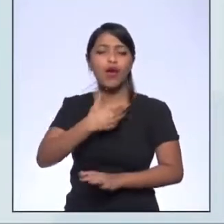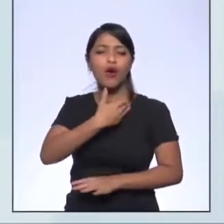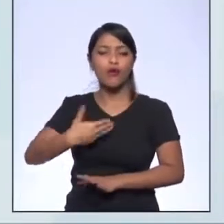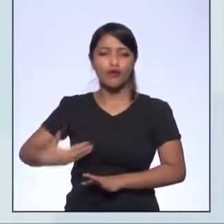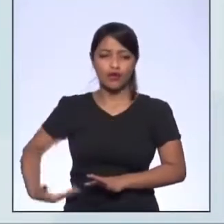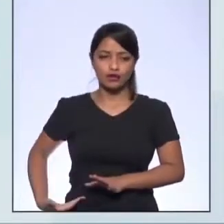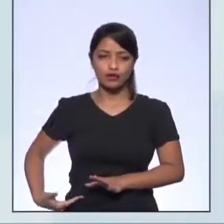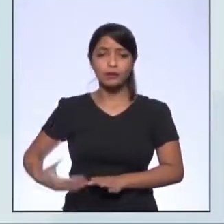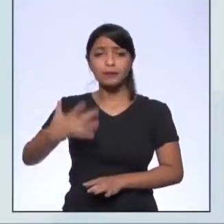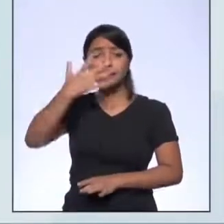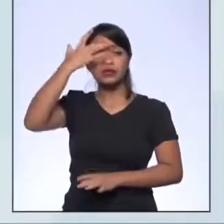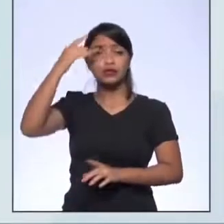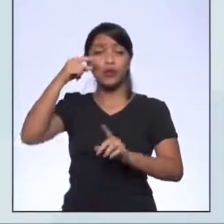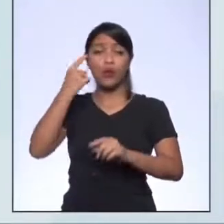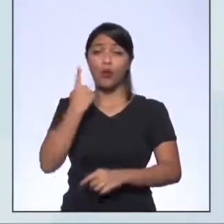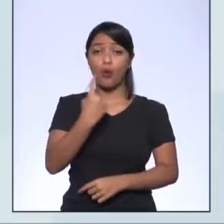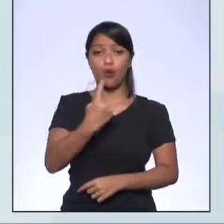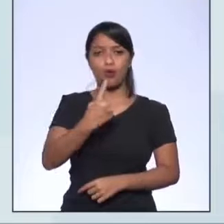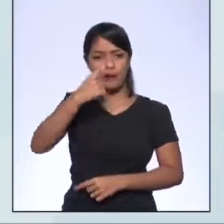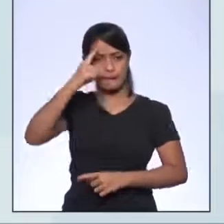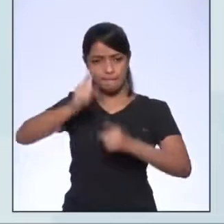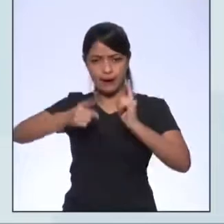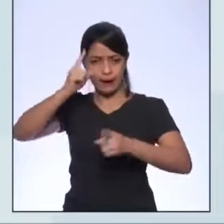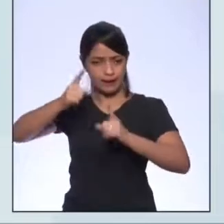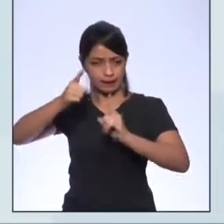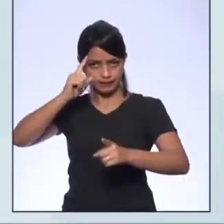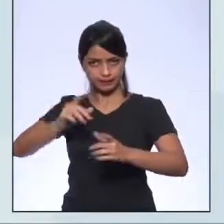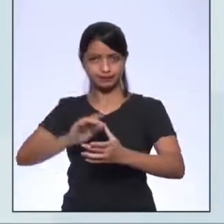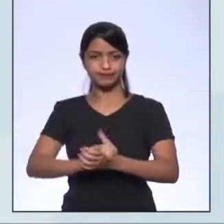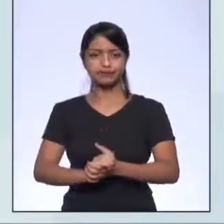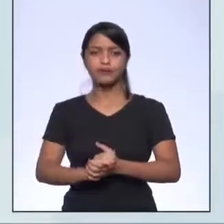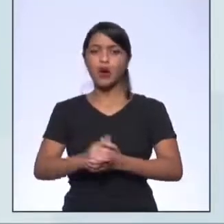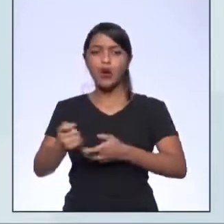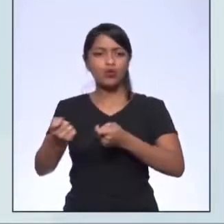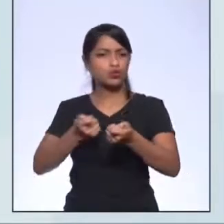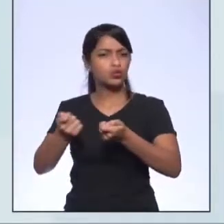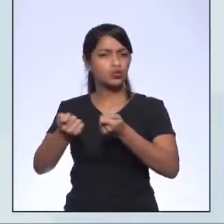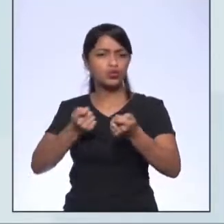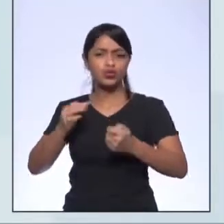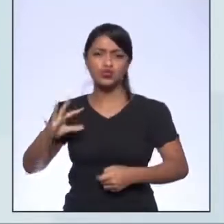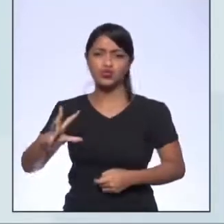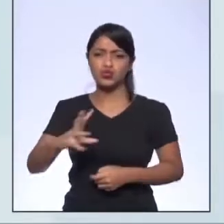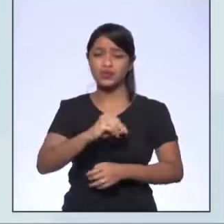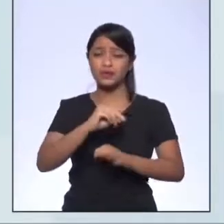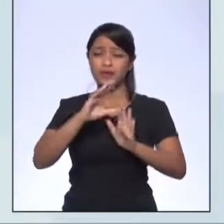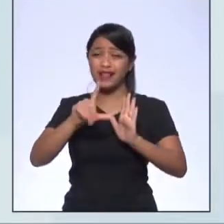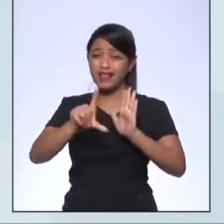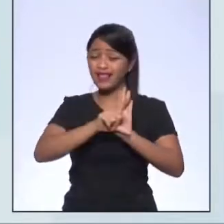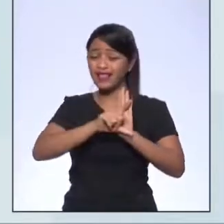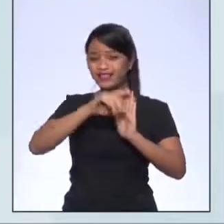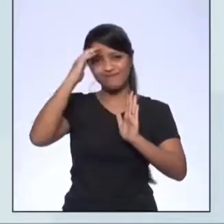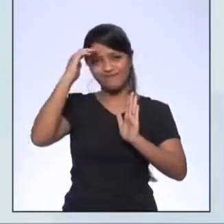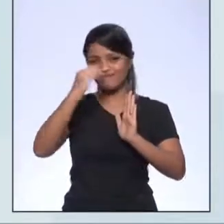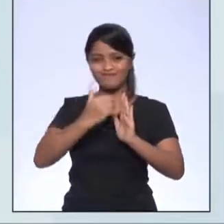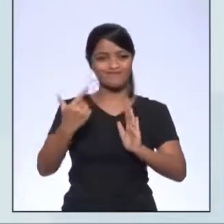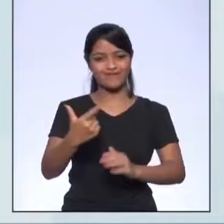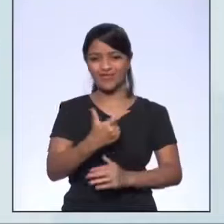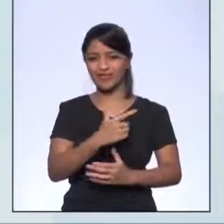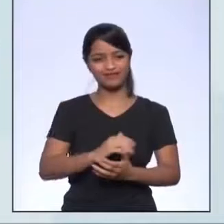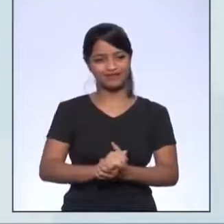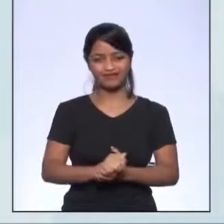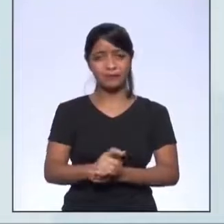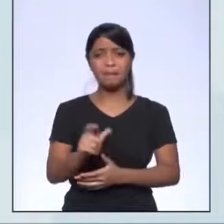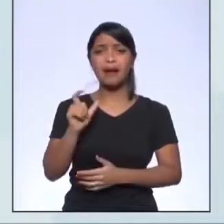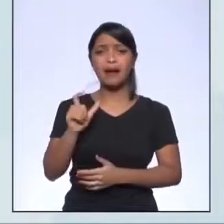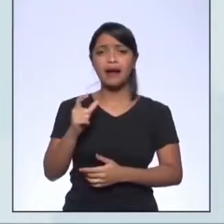está nas mãos de um indivíduo que tenha tomado o controle, muitas vezes por meios ilícitos. A palavra vem